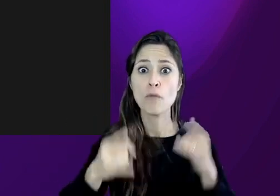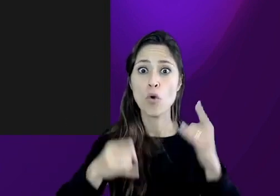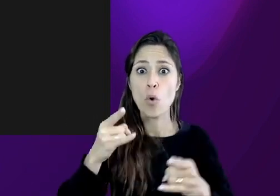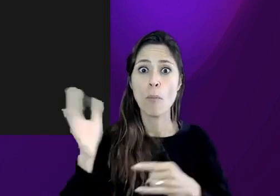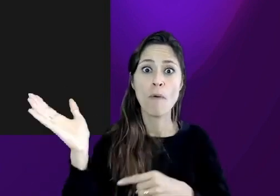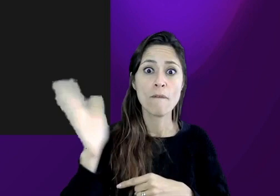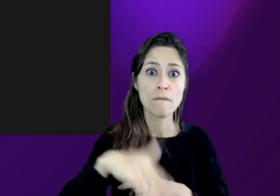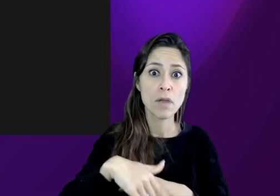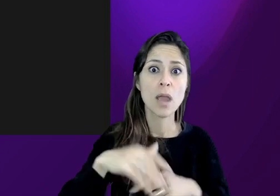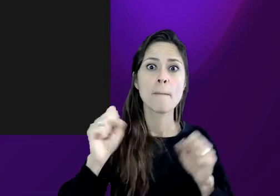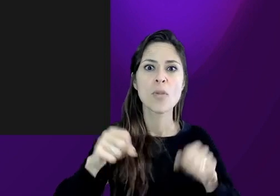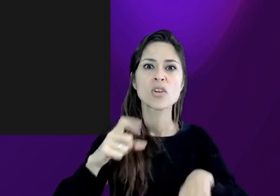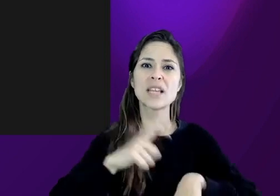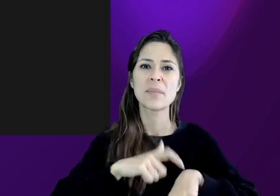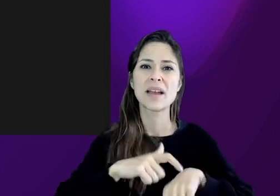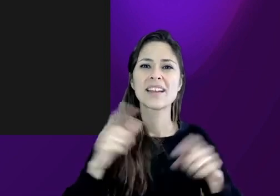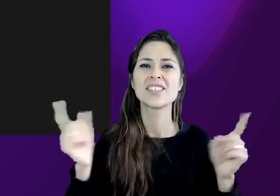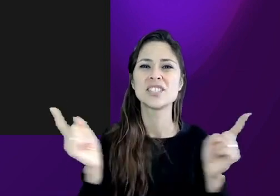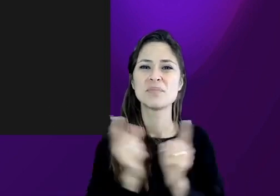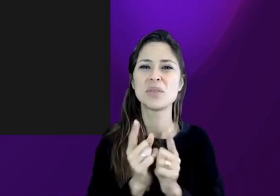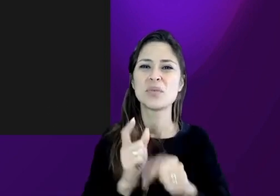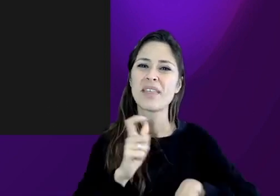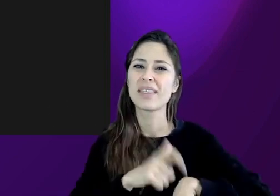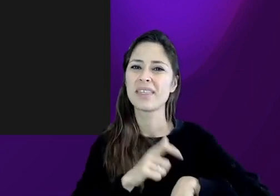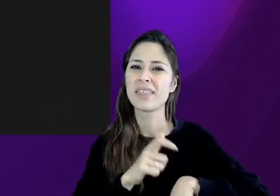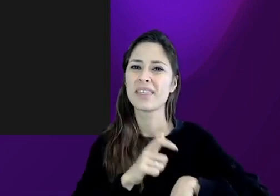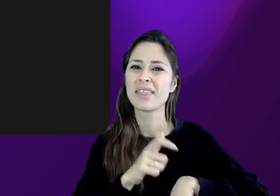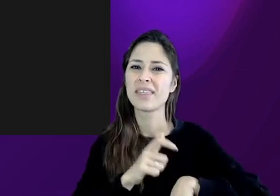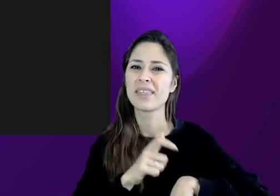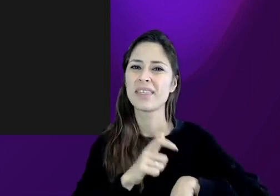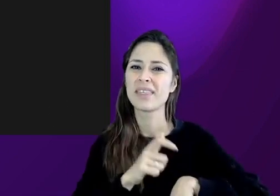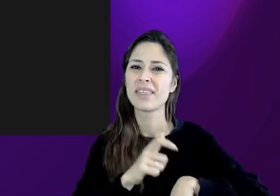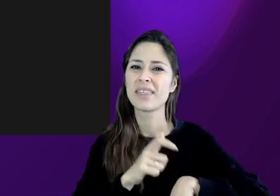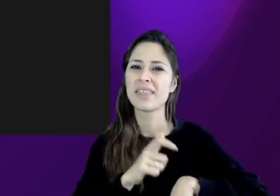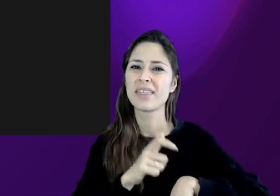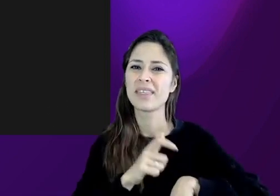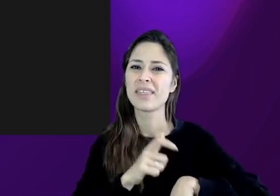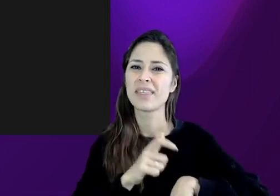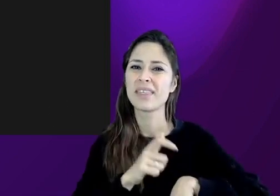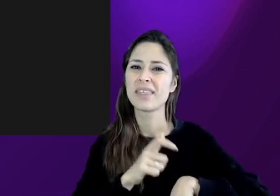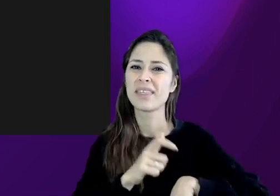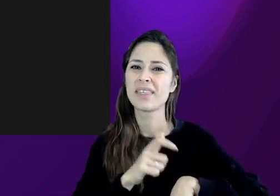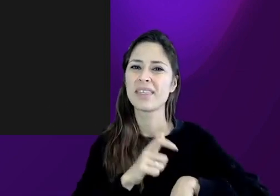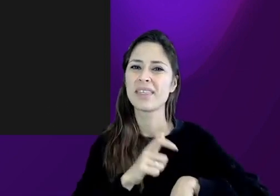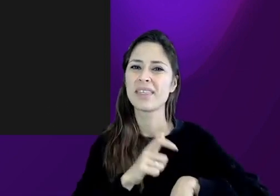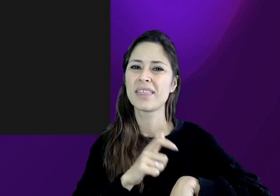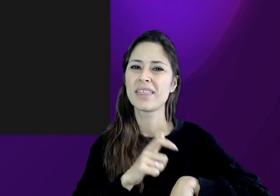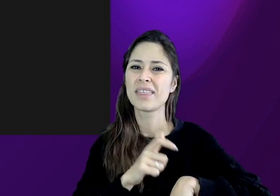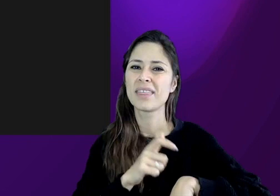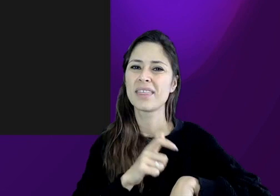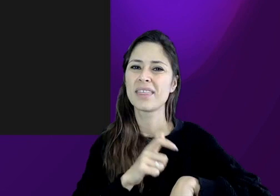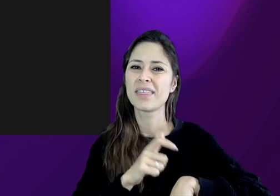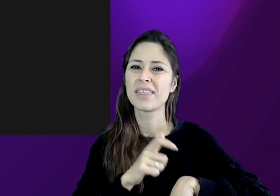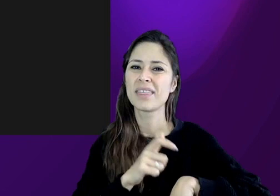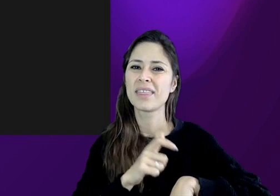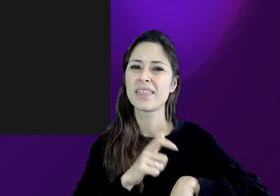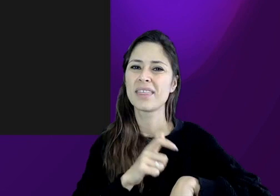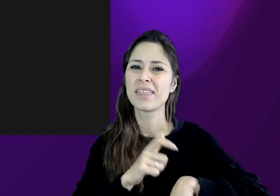tempo de diferença entre a cirurgia robótica e a laparoscópica e, consequentemente, diminuir o custo também?